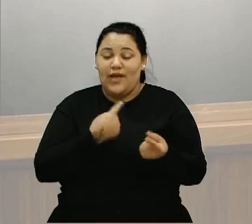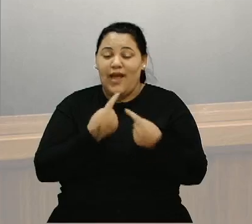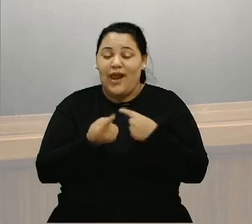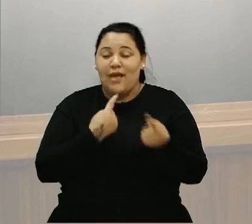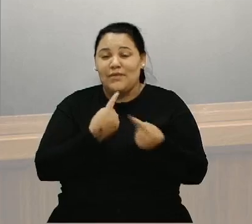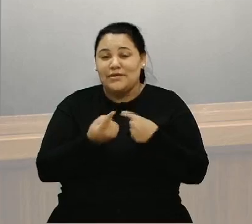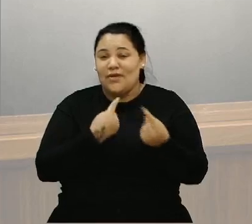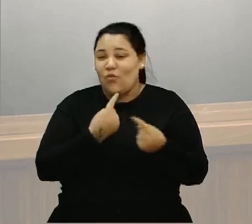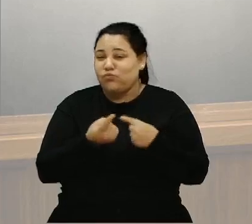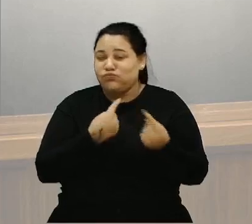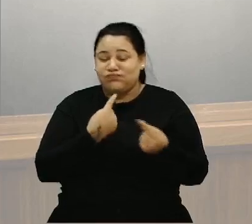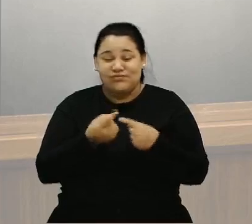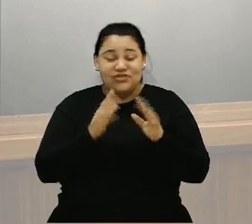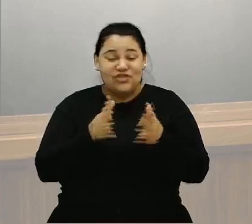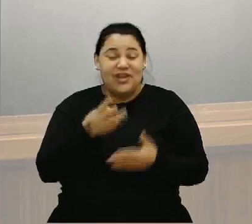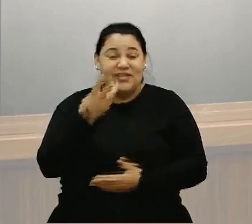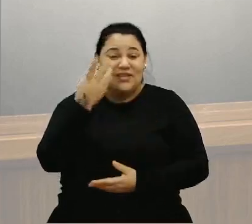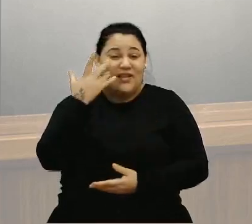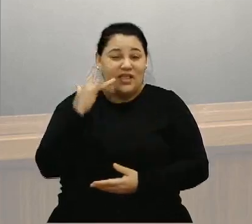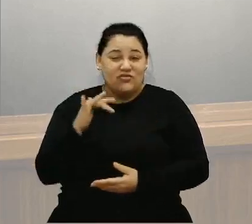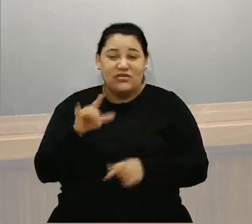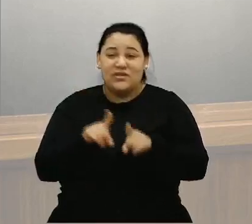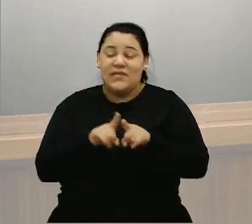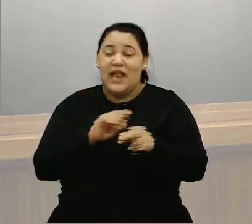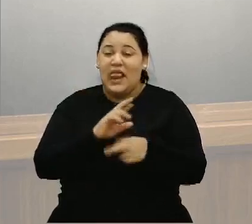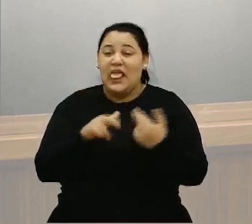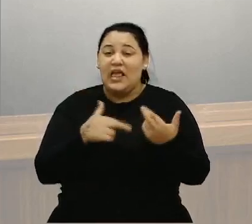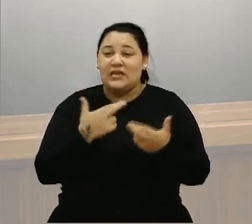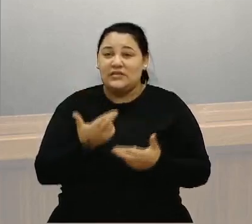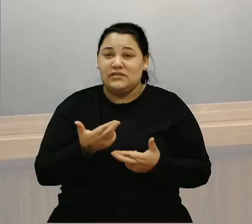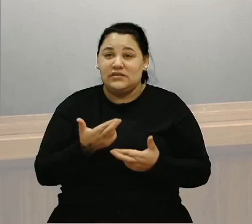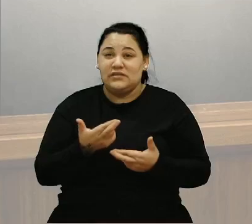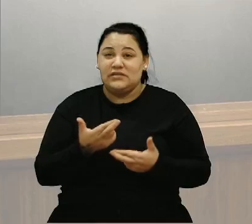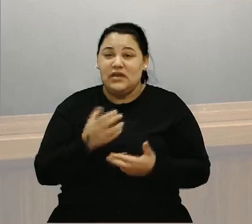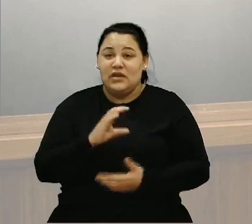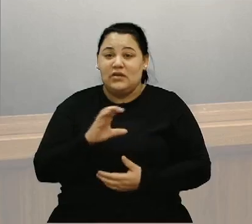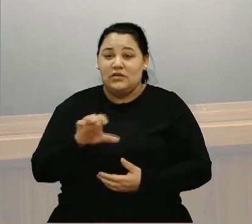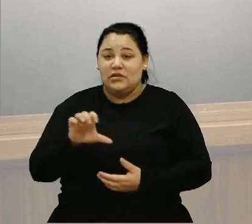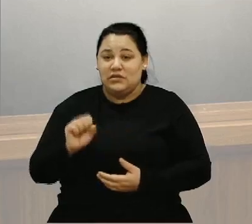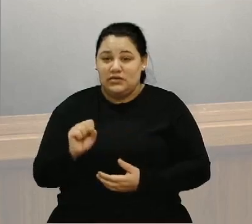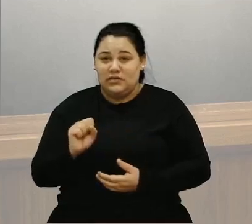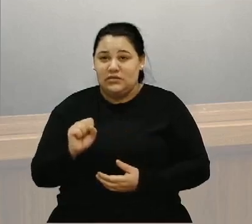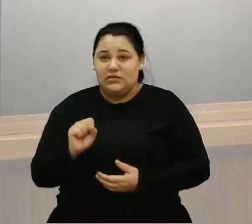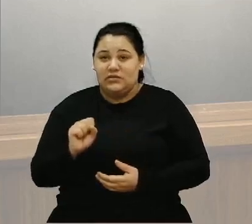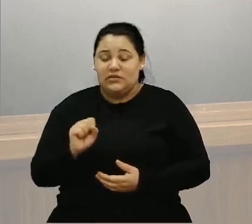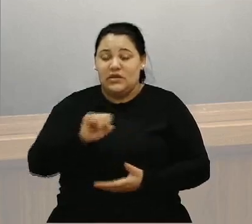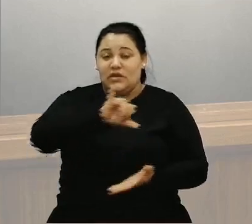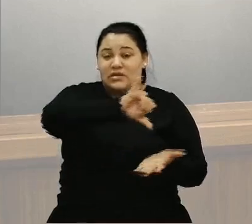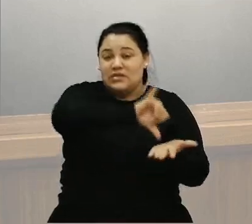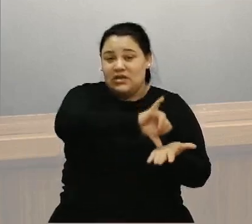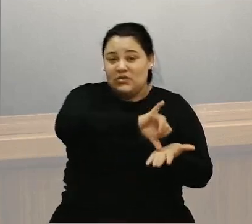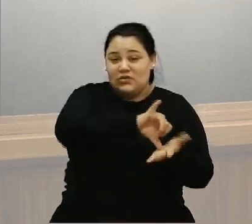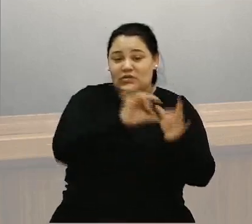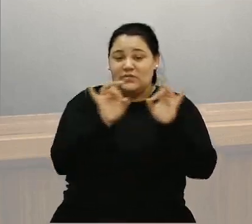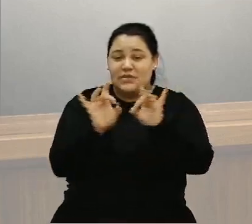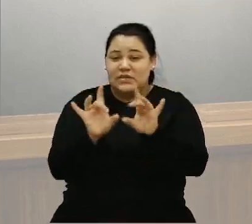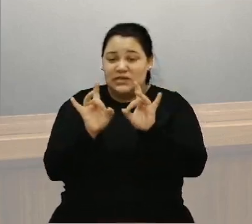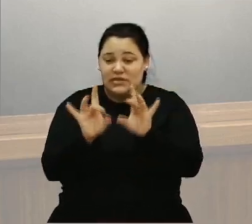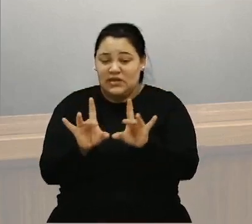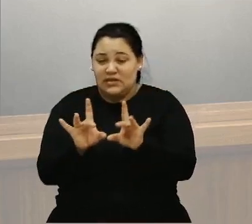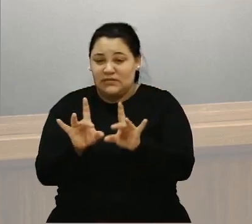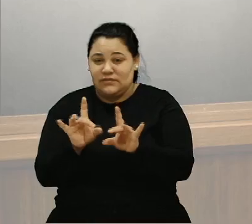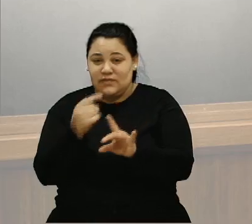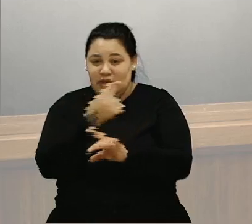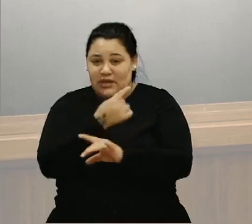reclamações, já fazem 3 dias, em relação ao CES, ao Centro Especializado ali